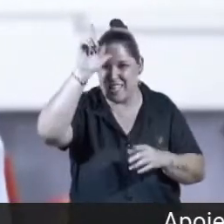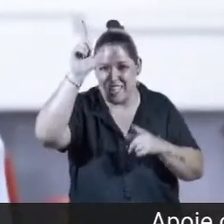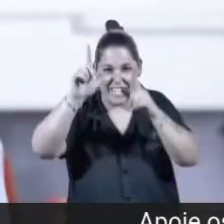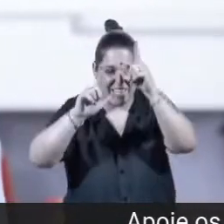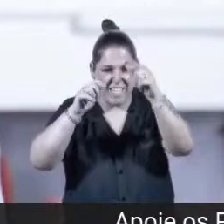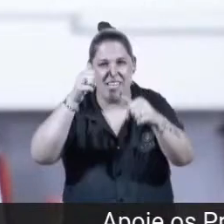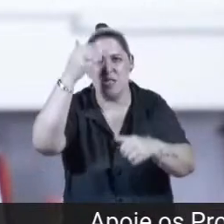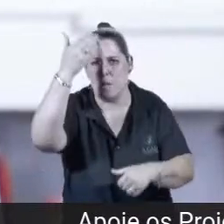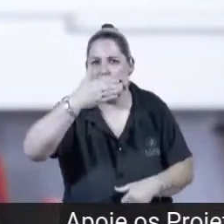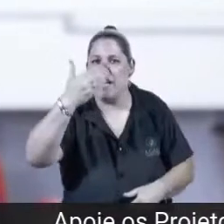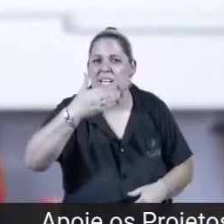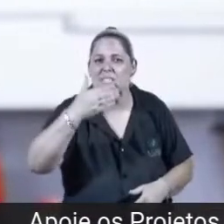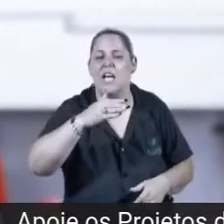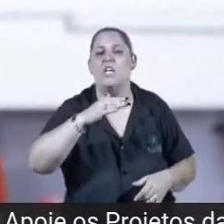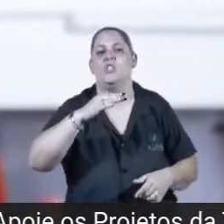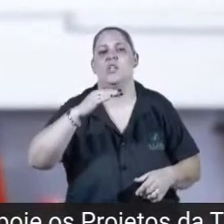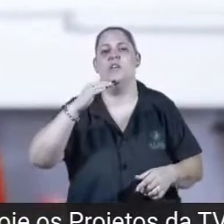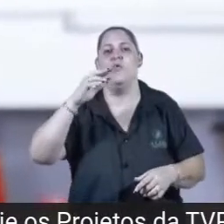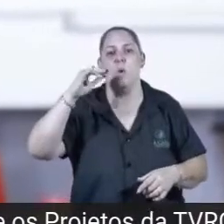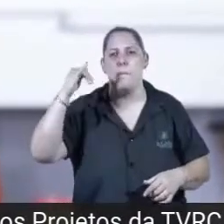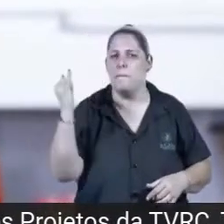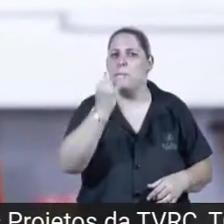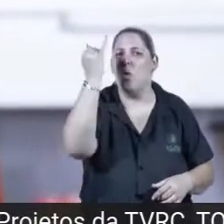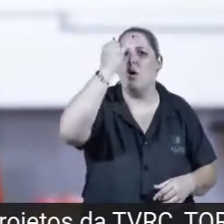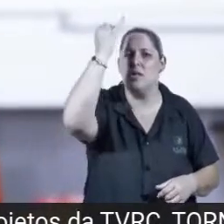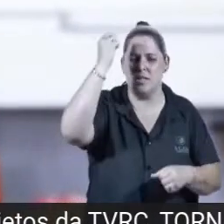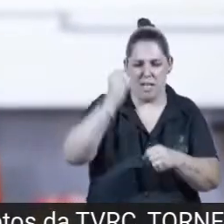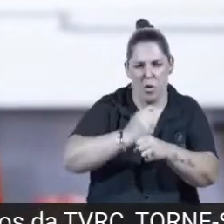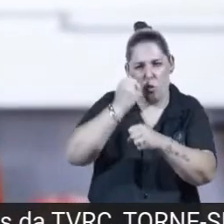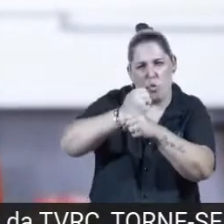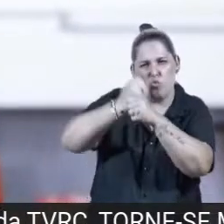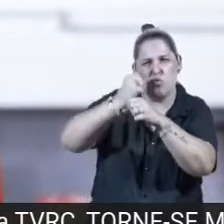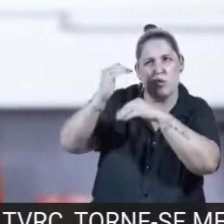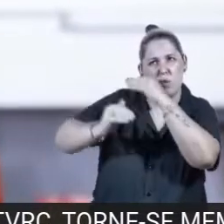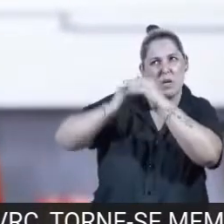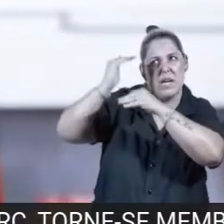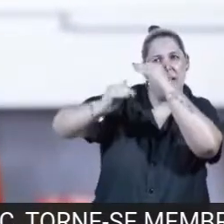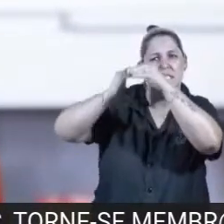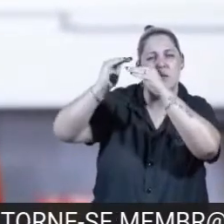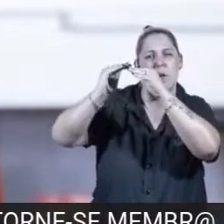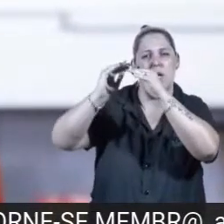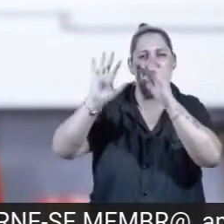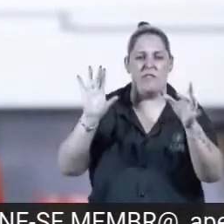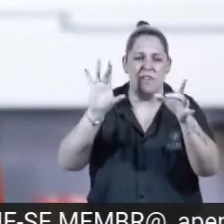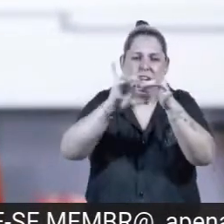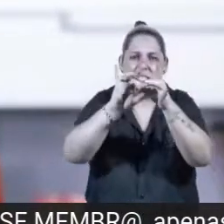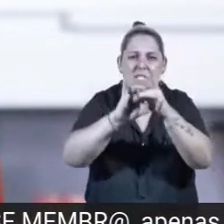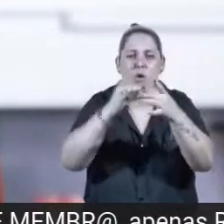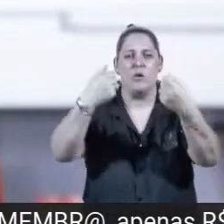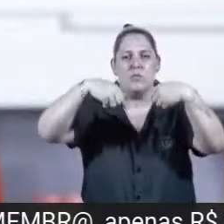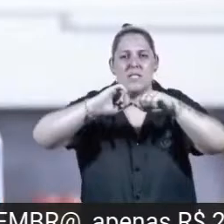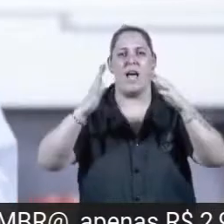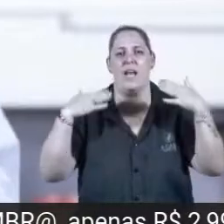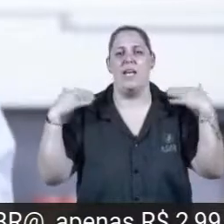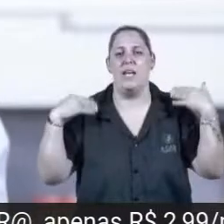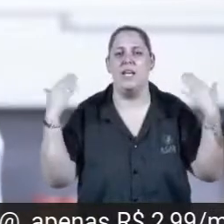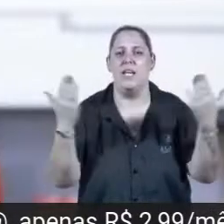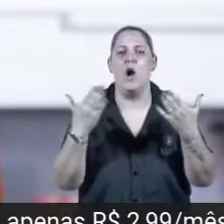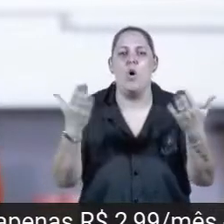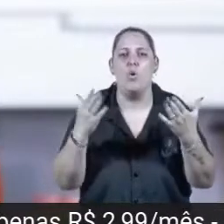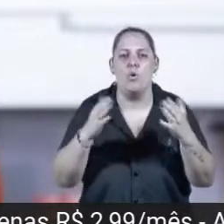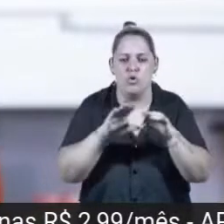que foram fundamentais na construção dessa filiação que nos honra muito hoje. Nosso companheiro Jacques Wagner,